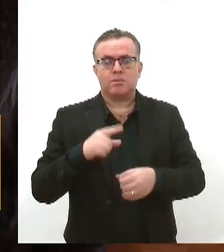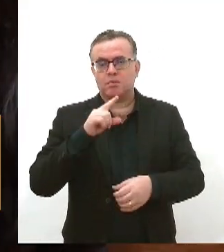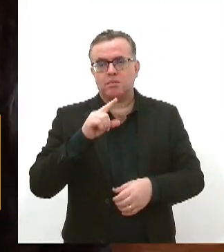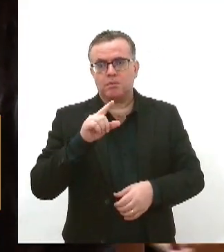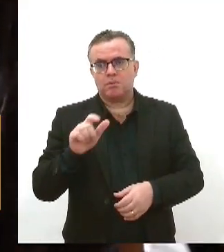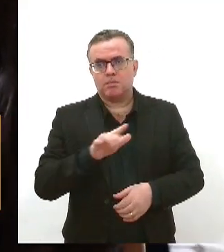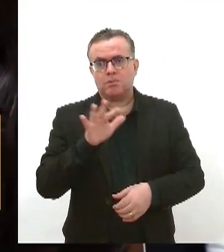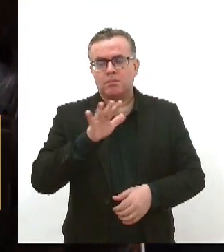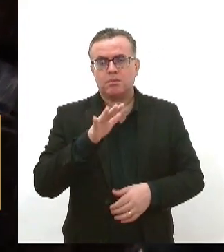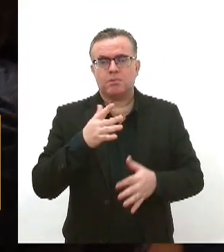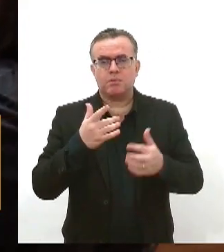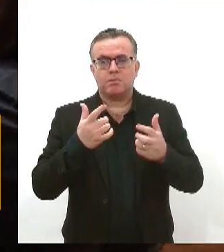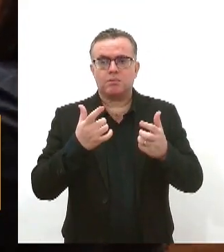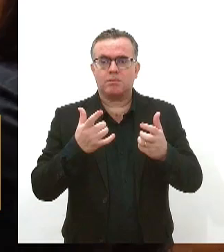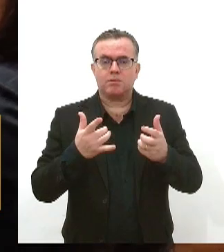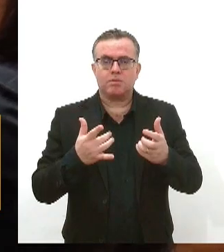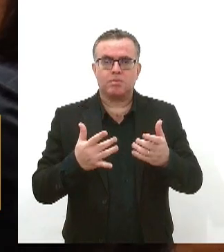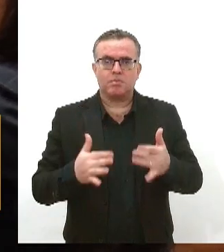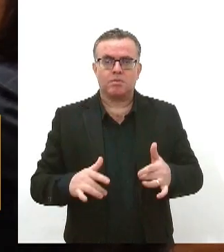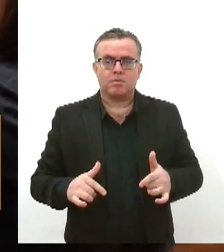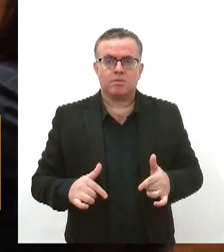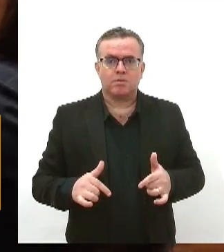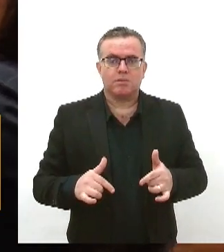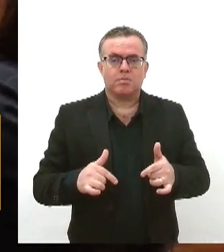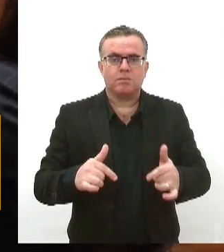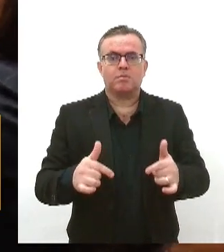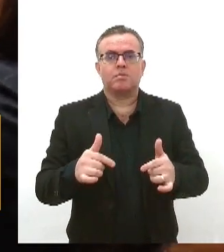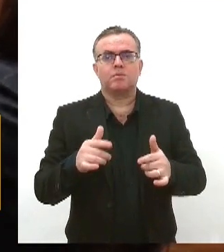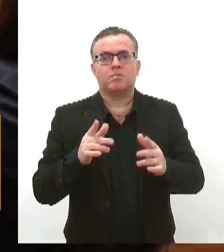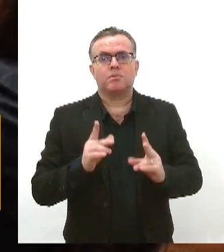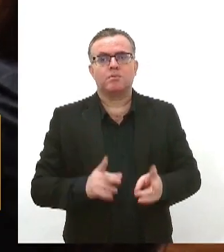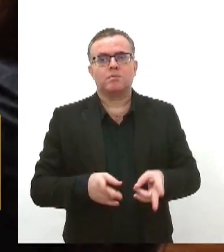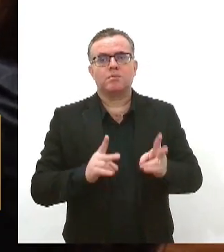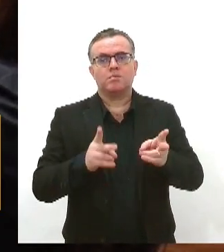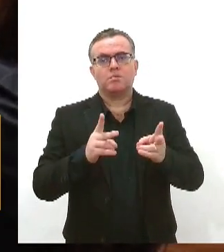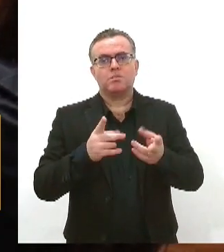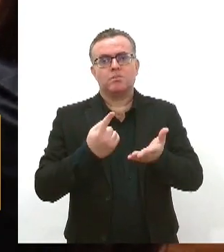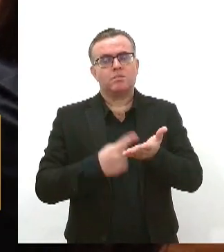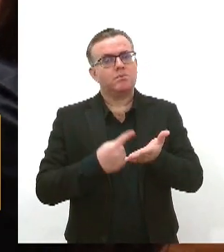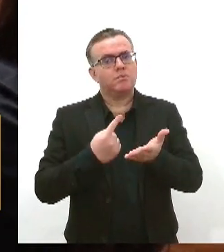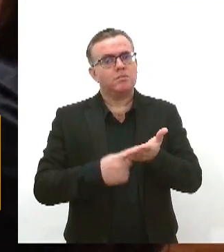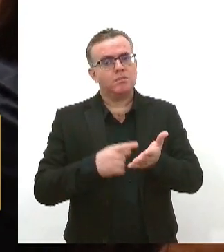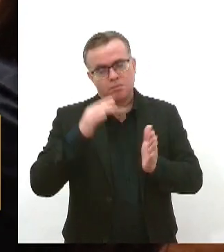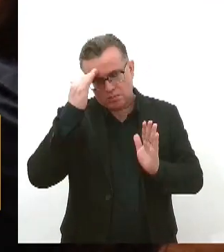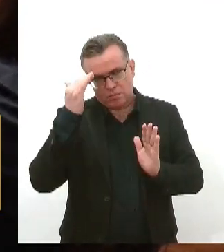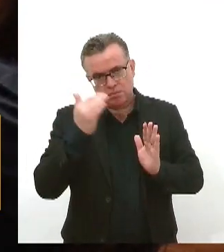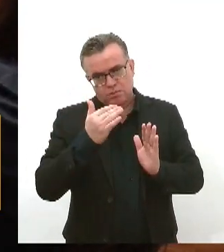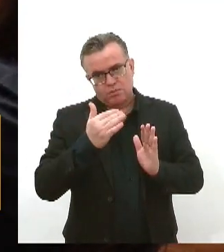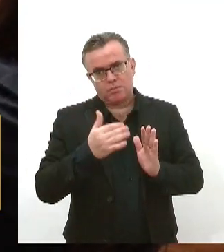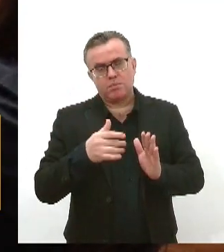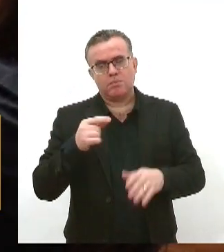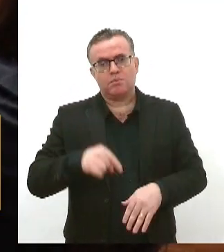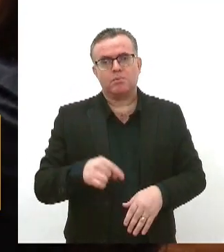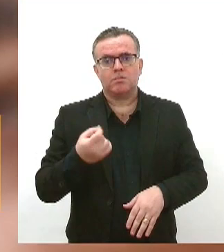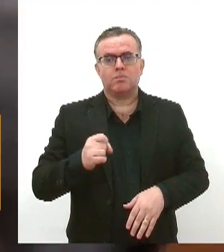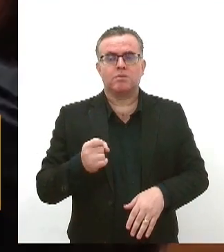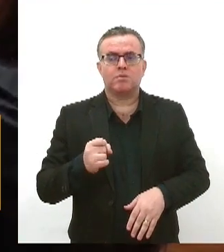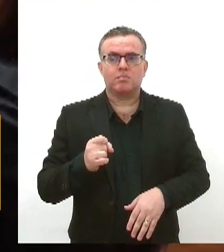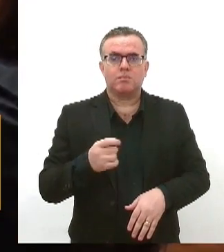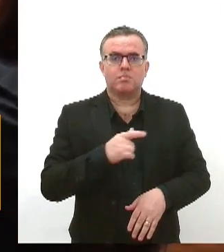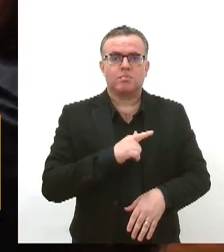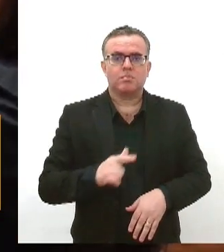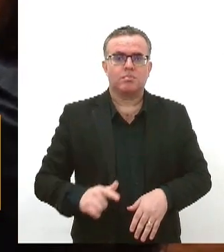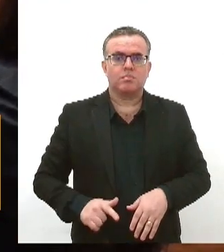falou sobre ações desenvolvidas na busca de cumprir a política do governo do estado voltada à geração